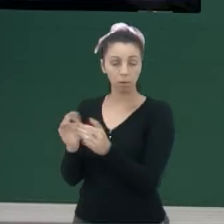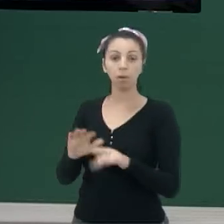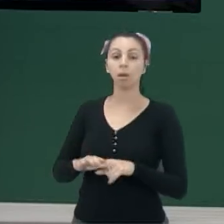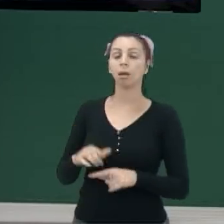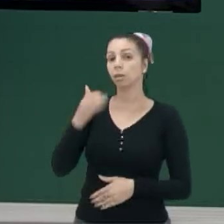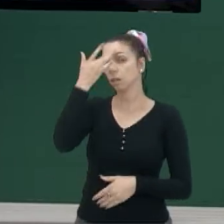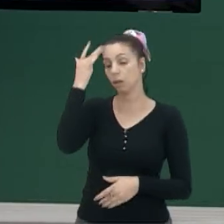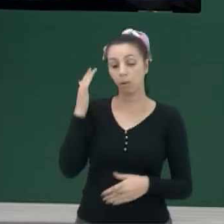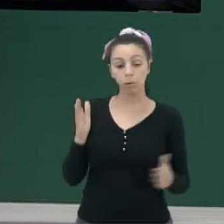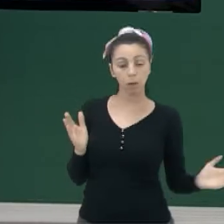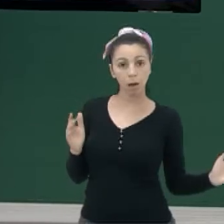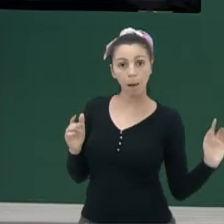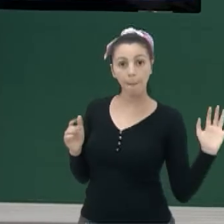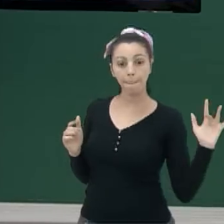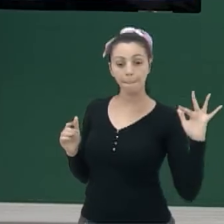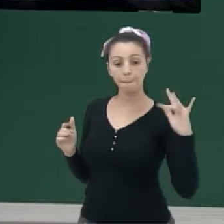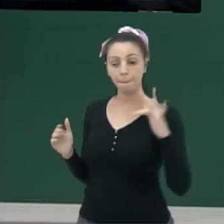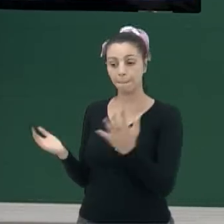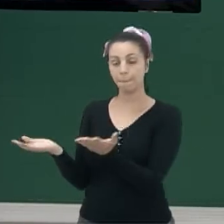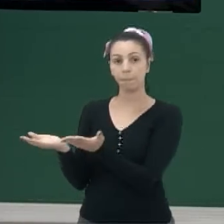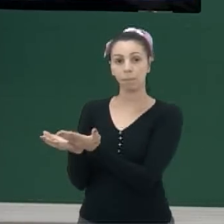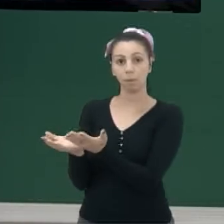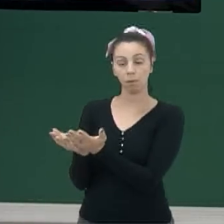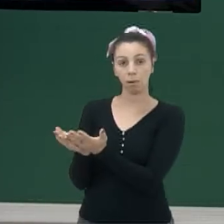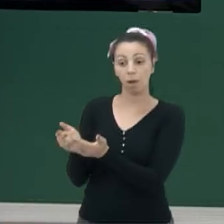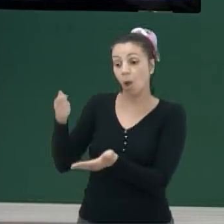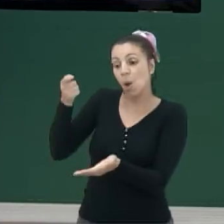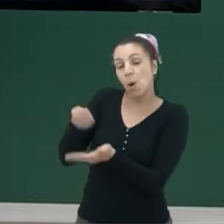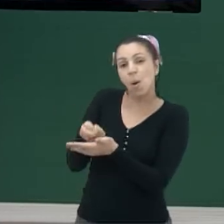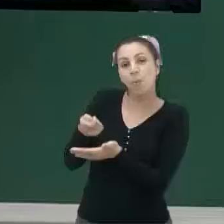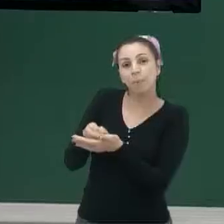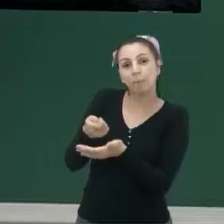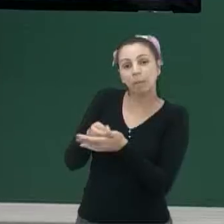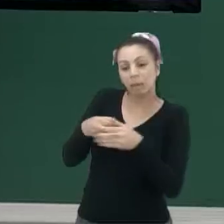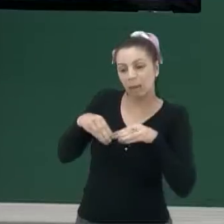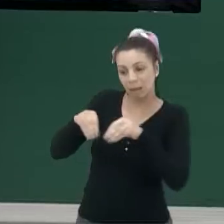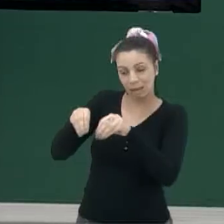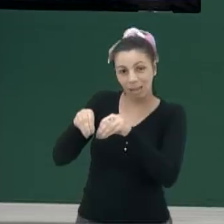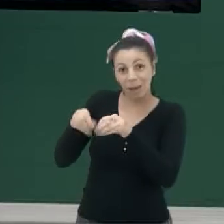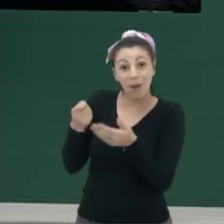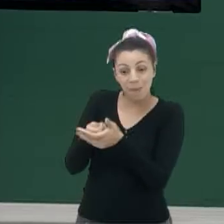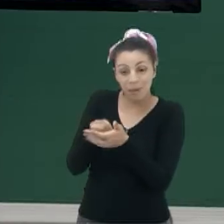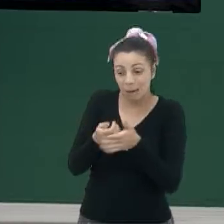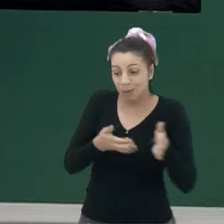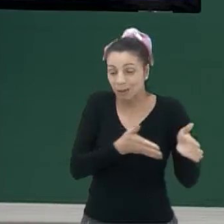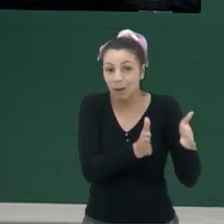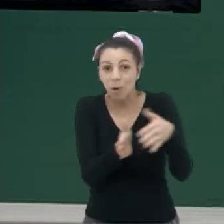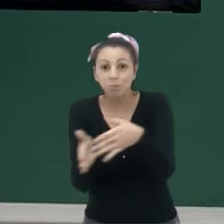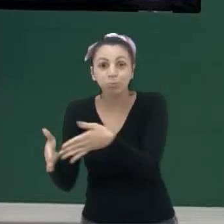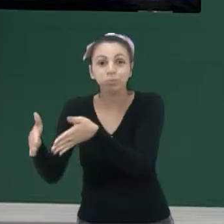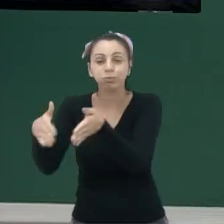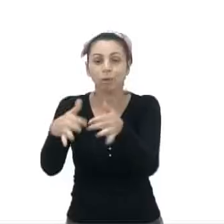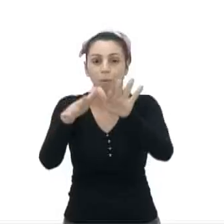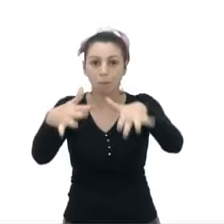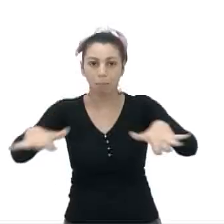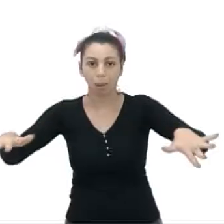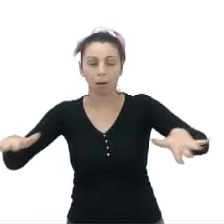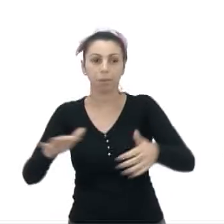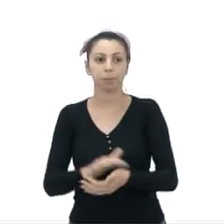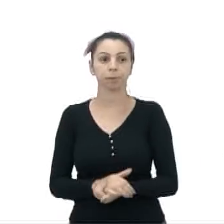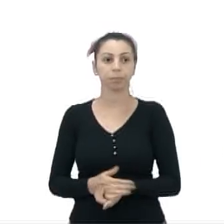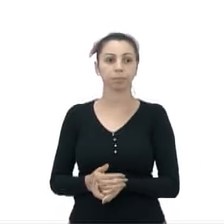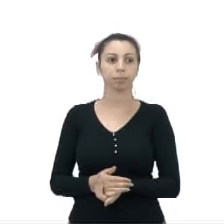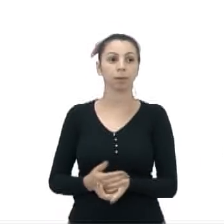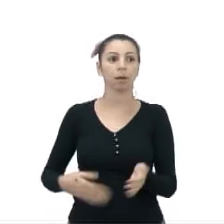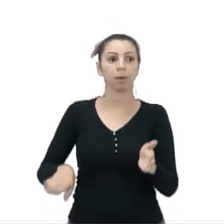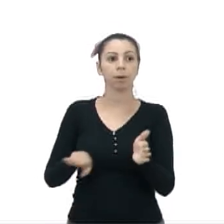cristãos antes passavam por terra, agora eles se viam obrigados a fazer rotas pelo mar. Tá? Chegando a Calicut,